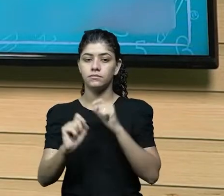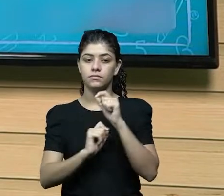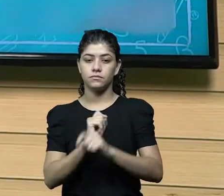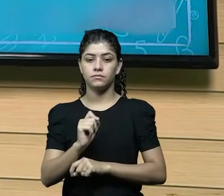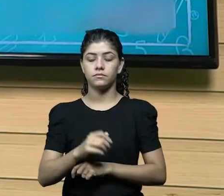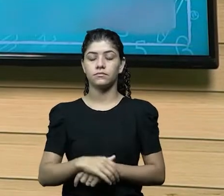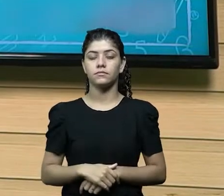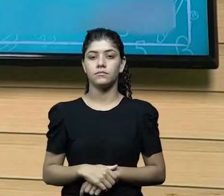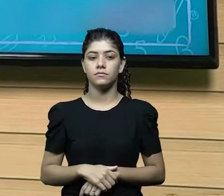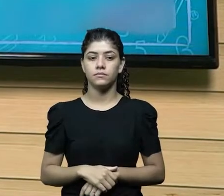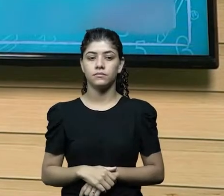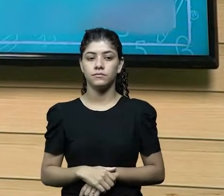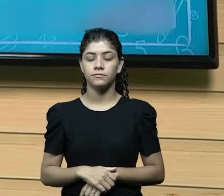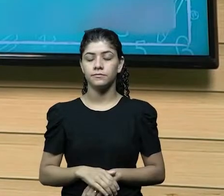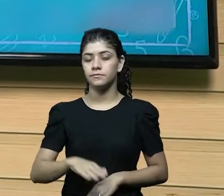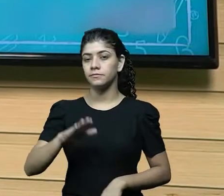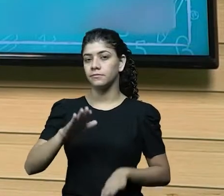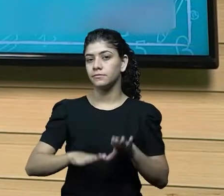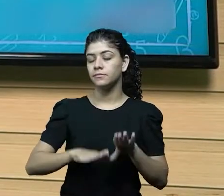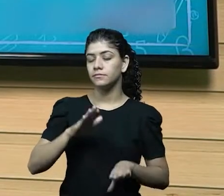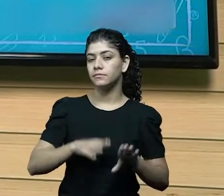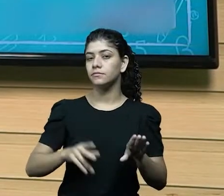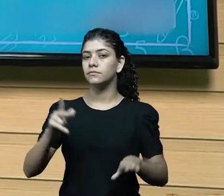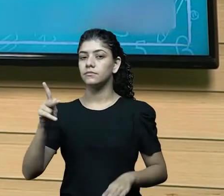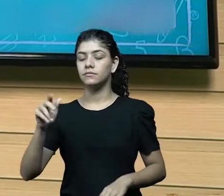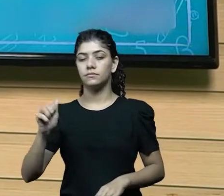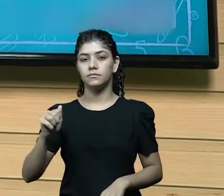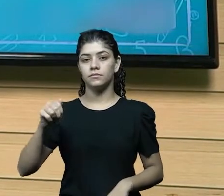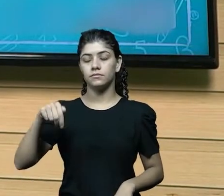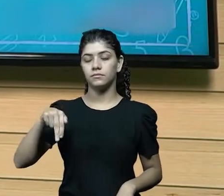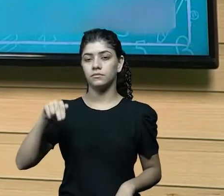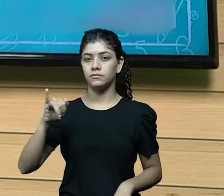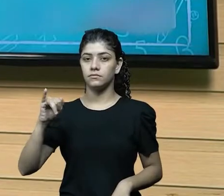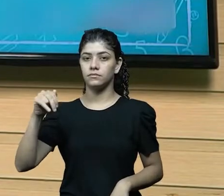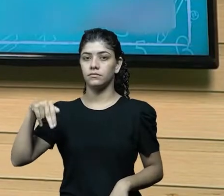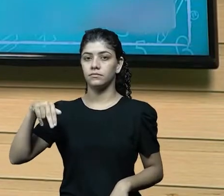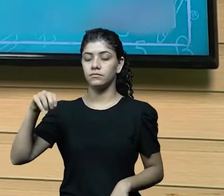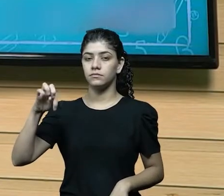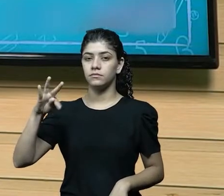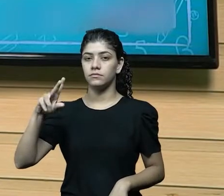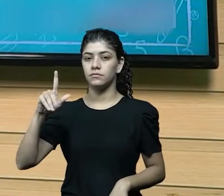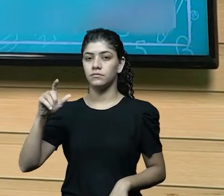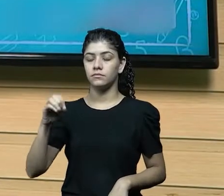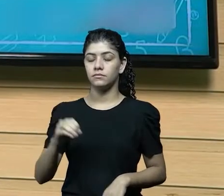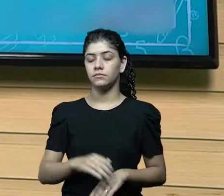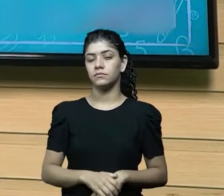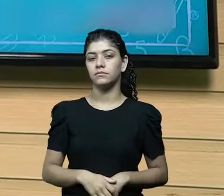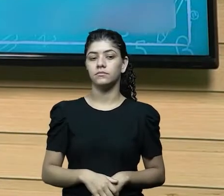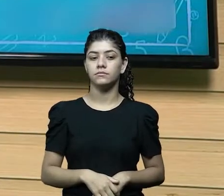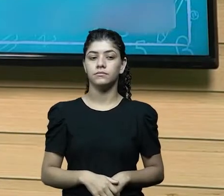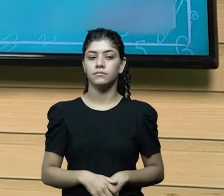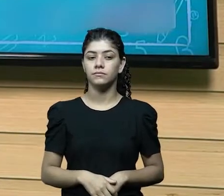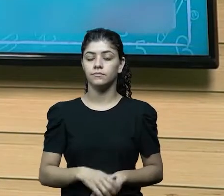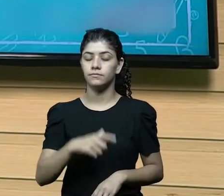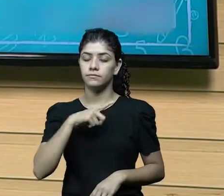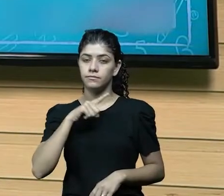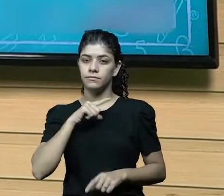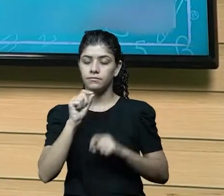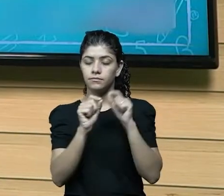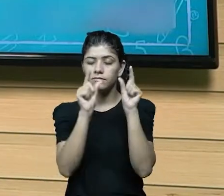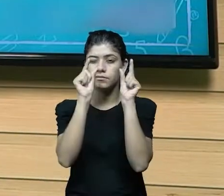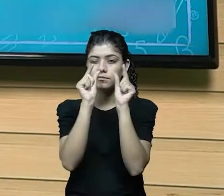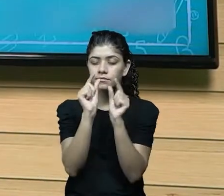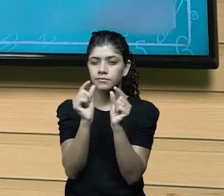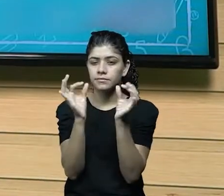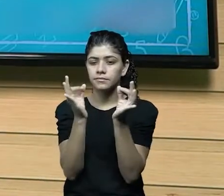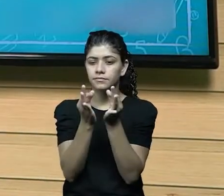com, dependendo do paquímetro, com o décimo ou o centésimo do milímetro, que é a medida bem